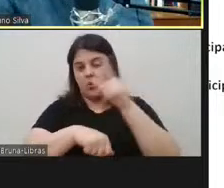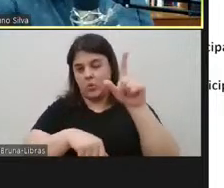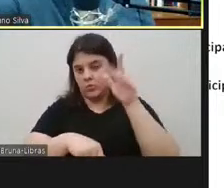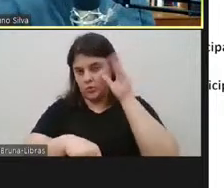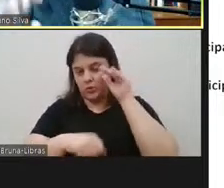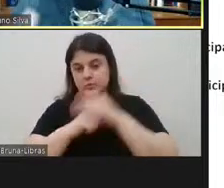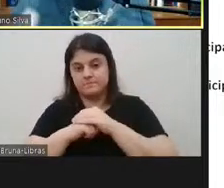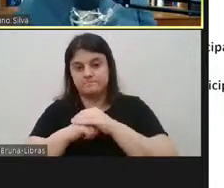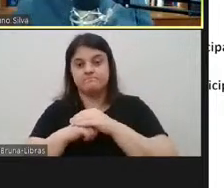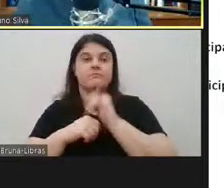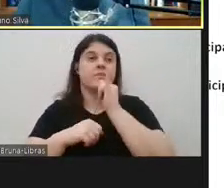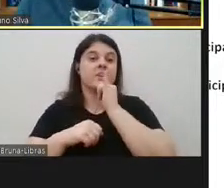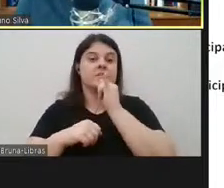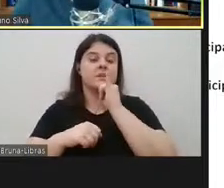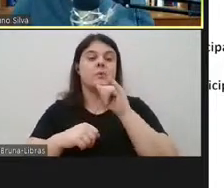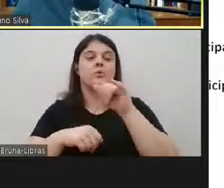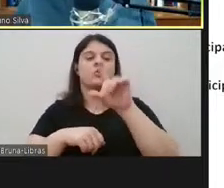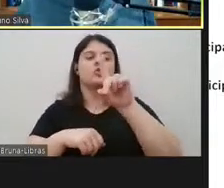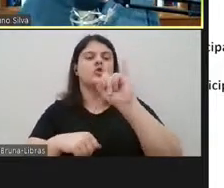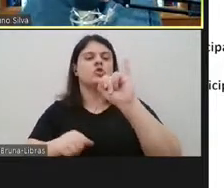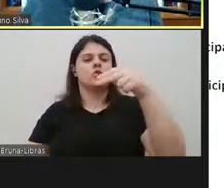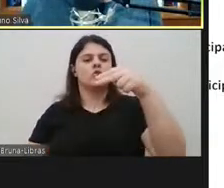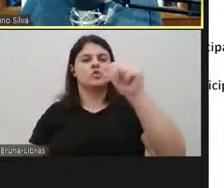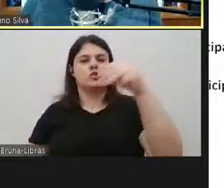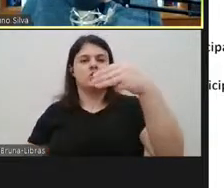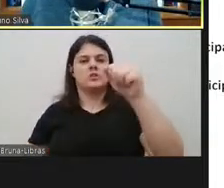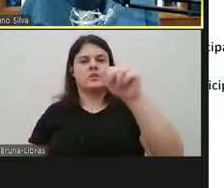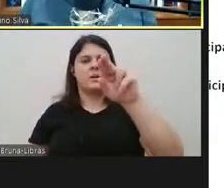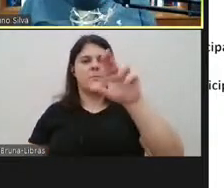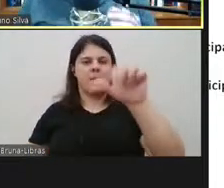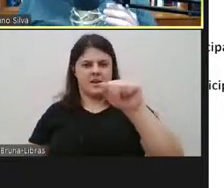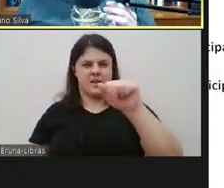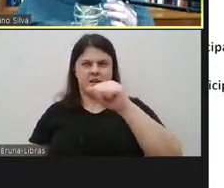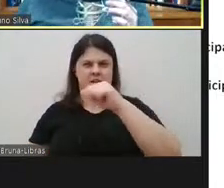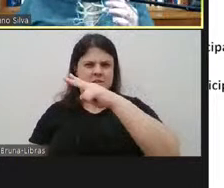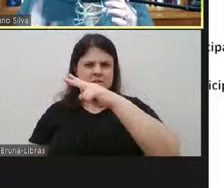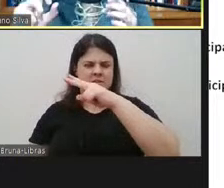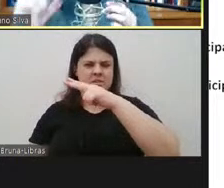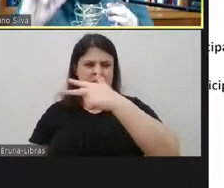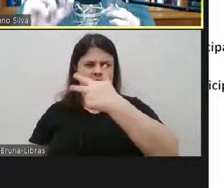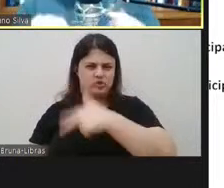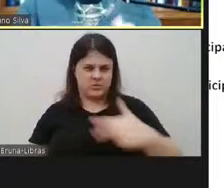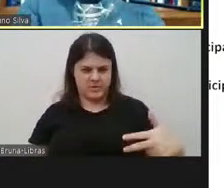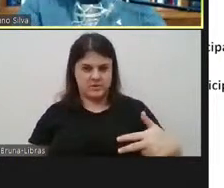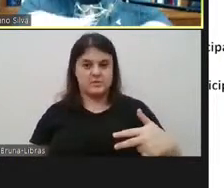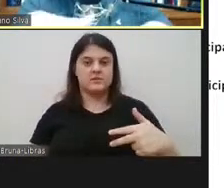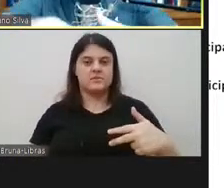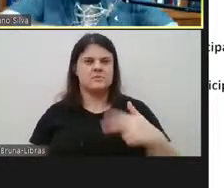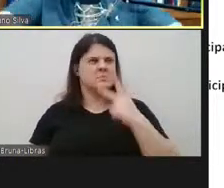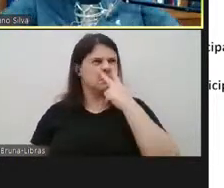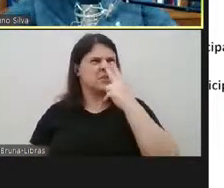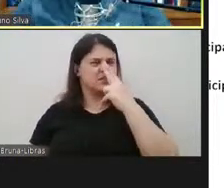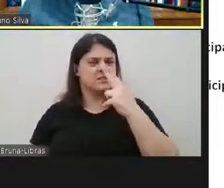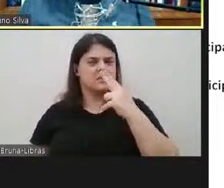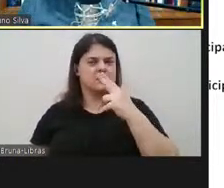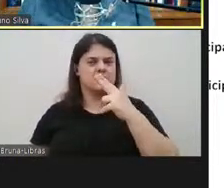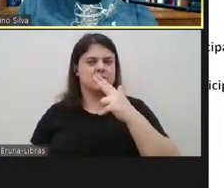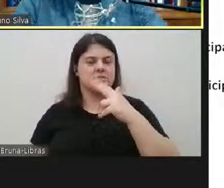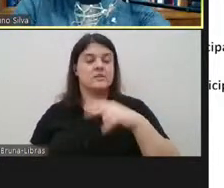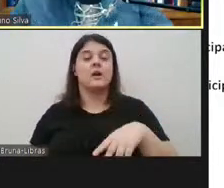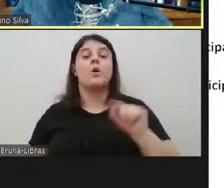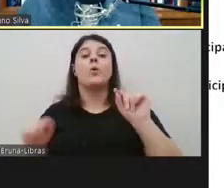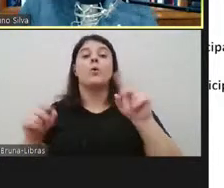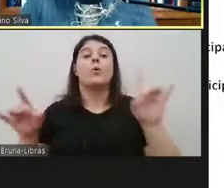curiosidade em outro país com a Dinamarca por exemplo como que funciona Nadia barca é na Dinamarca isso me fala meu anjo quando